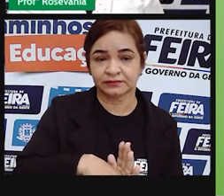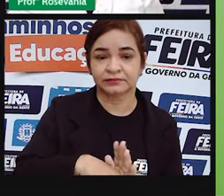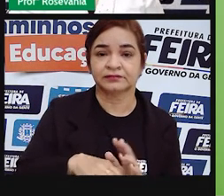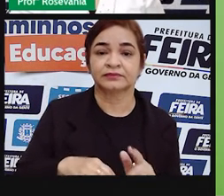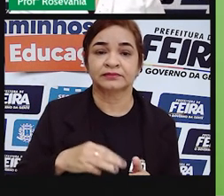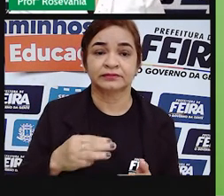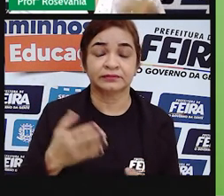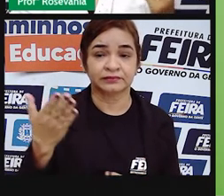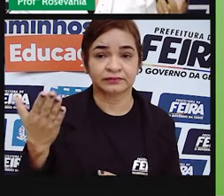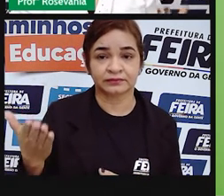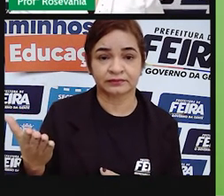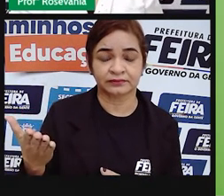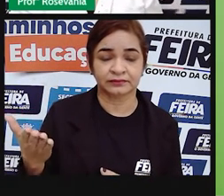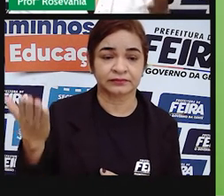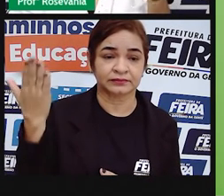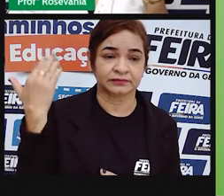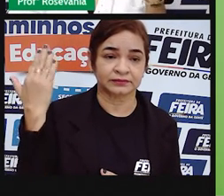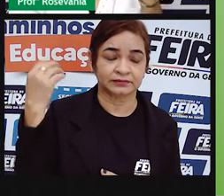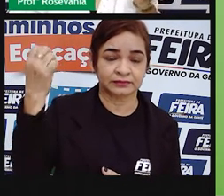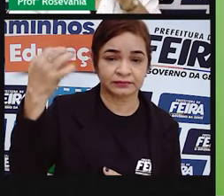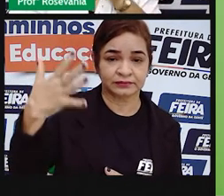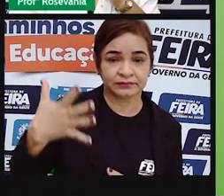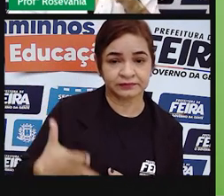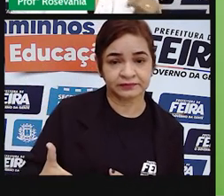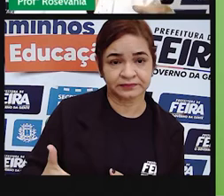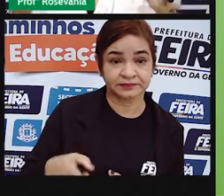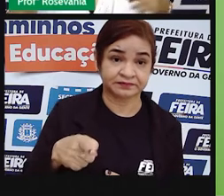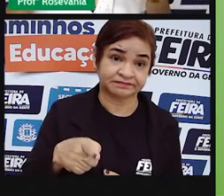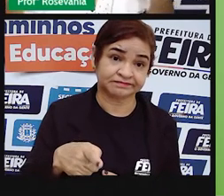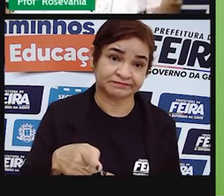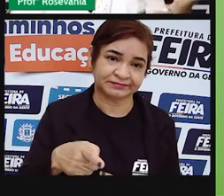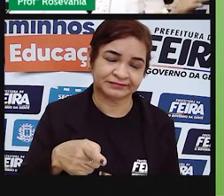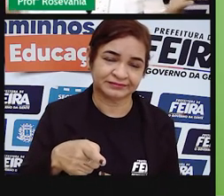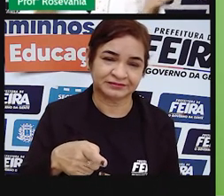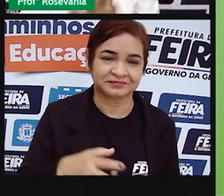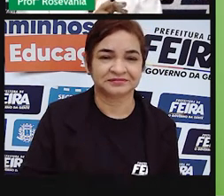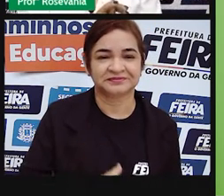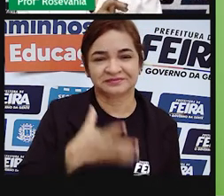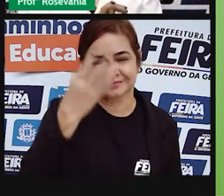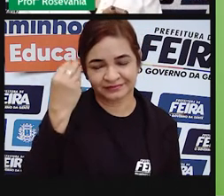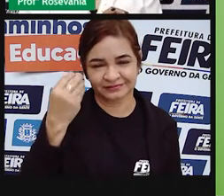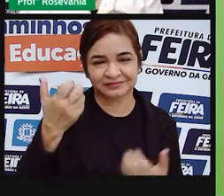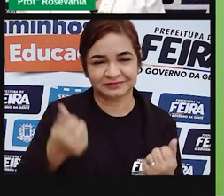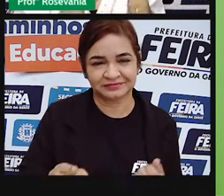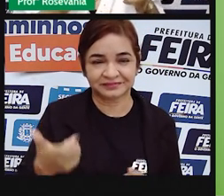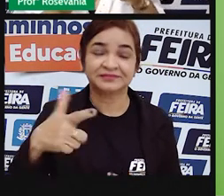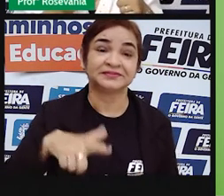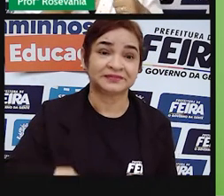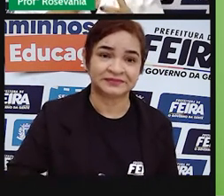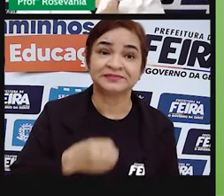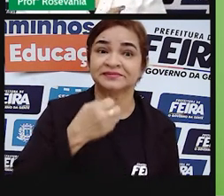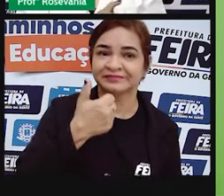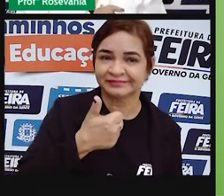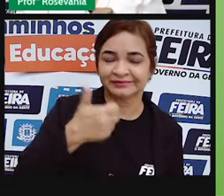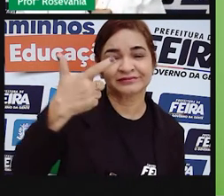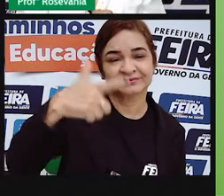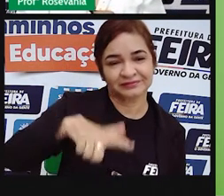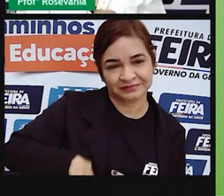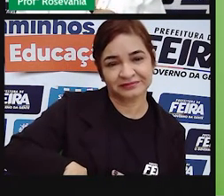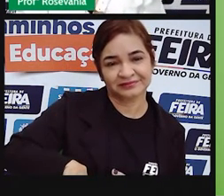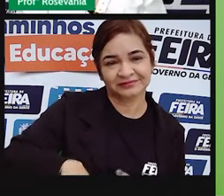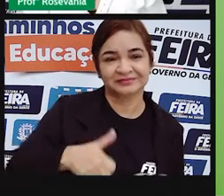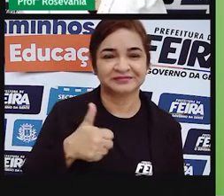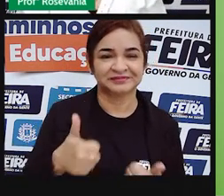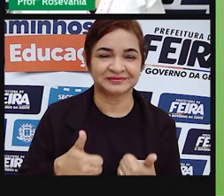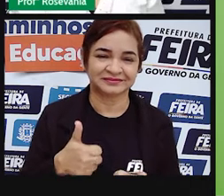conceitos, que a gente já falou em outros momentos, mas pode ser que você tenha esquecido, e nunca, né? É demais a gente estar relembrando aquilo